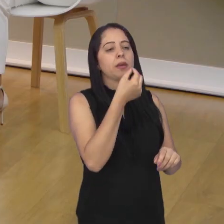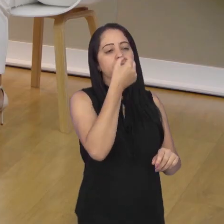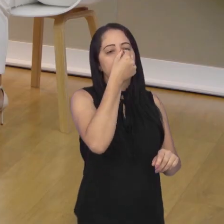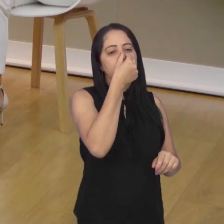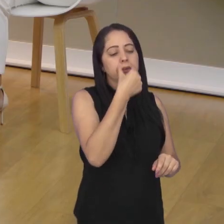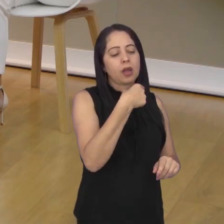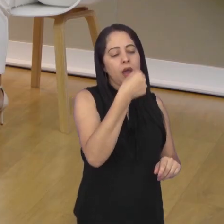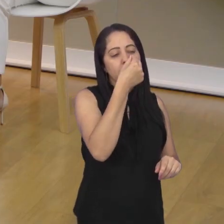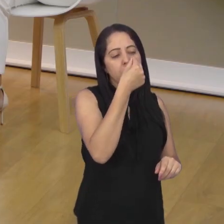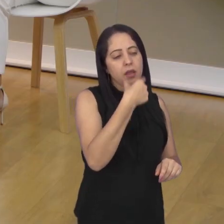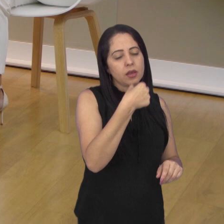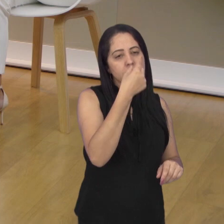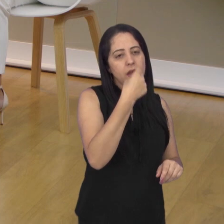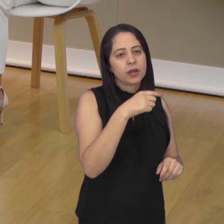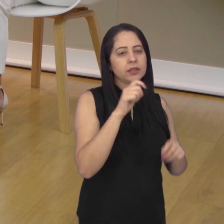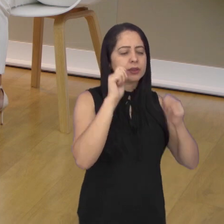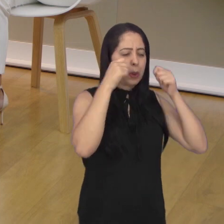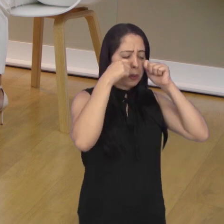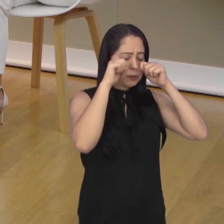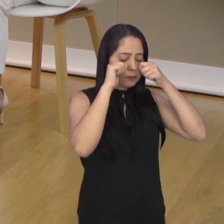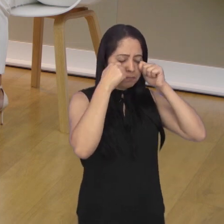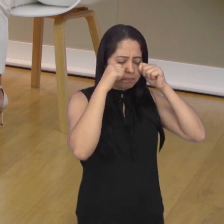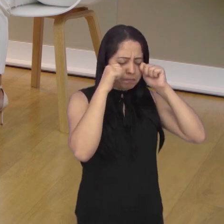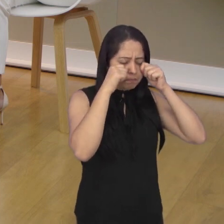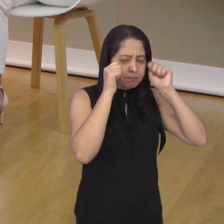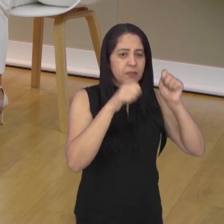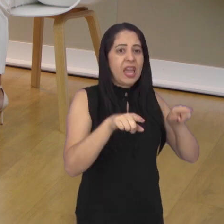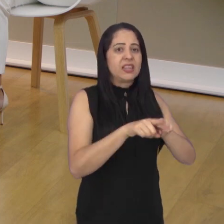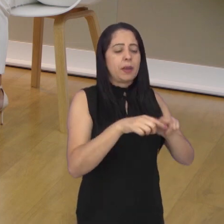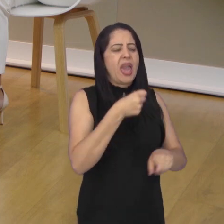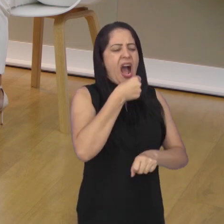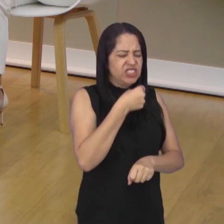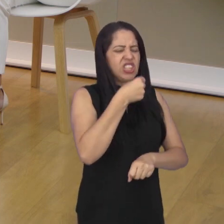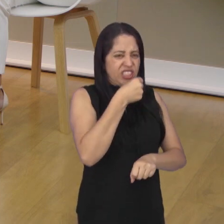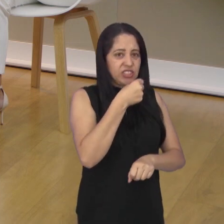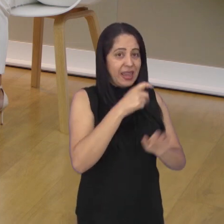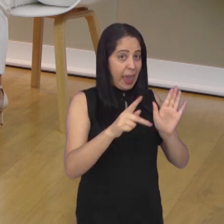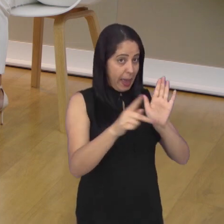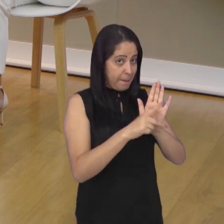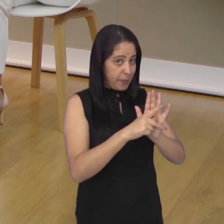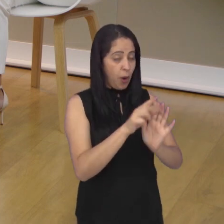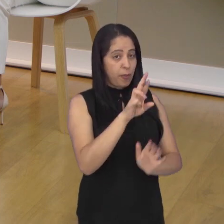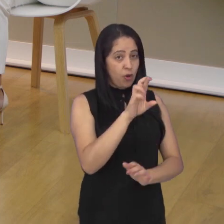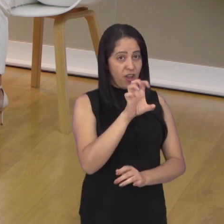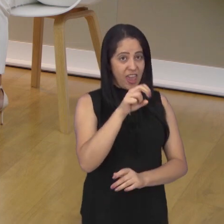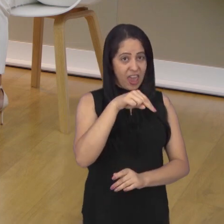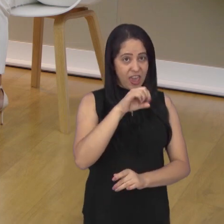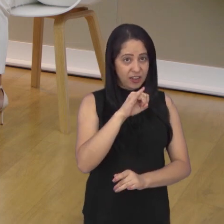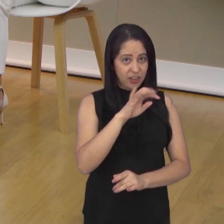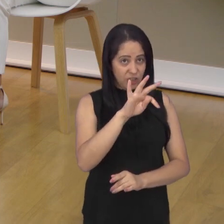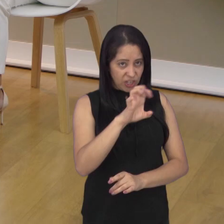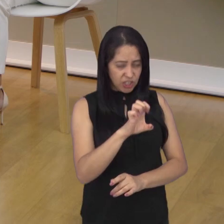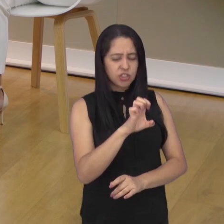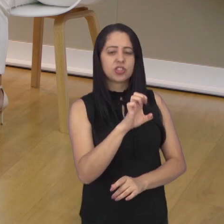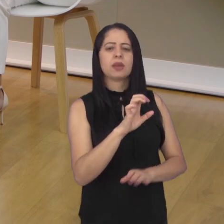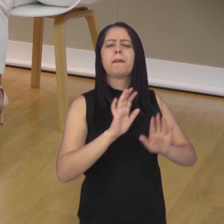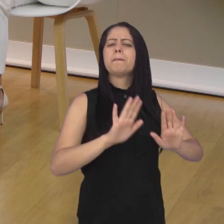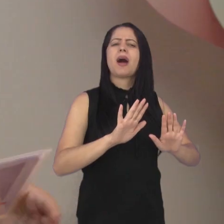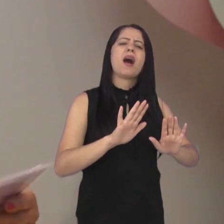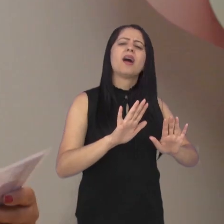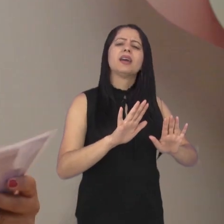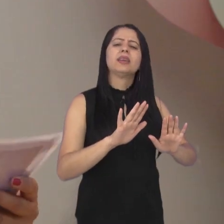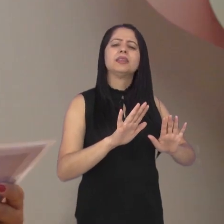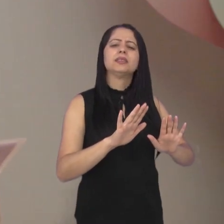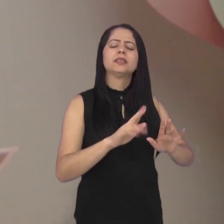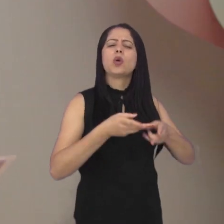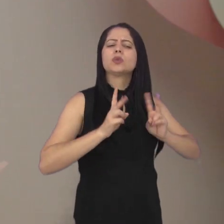olhos coçando e uma sequência de espirros também são os principais sintomas da rinite, né? Que a gente falou que confunde muito com o resfriado. E